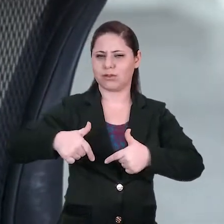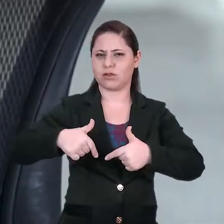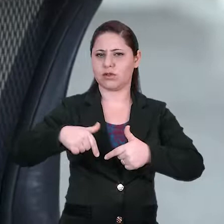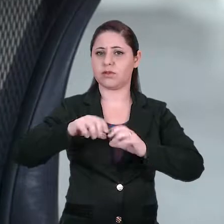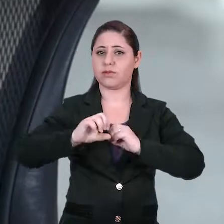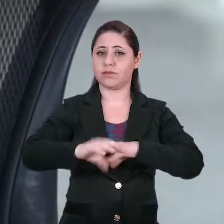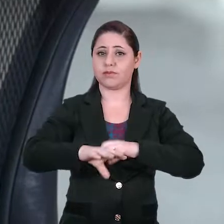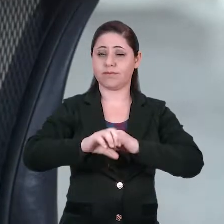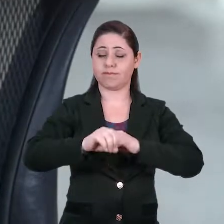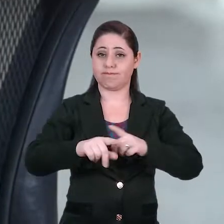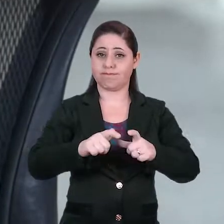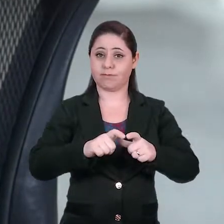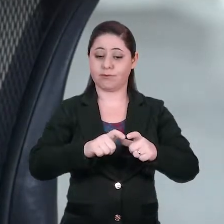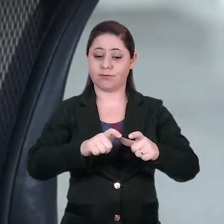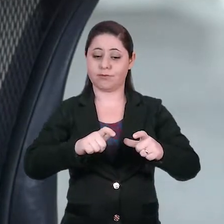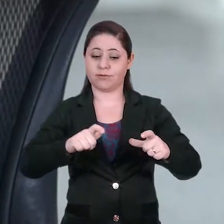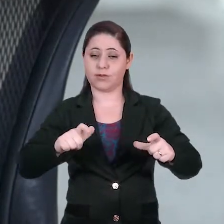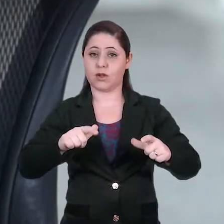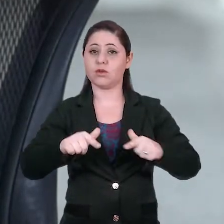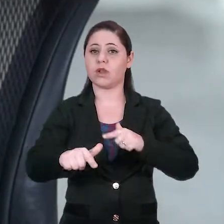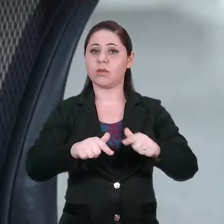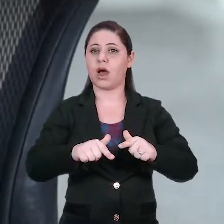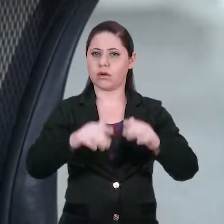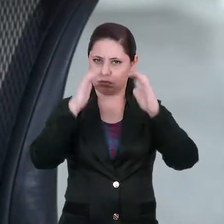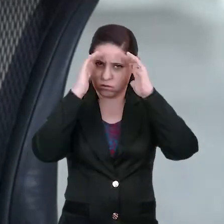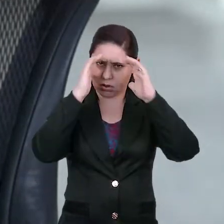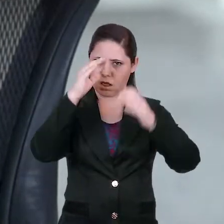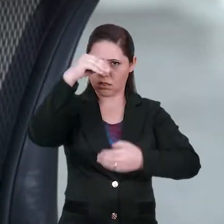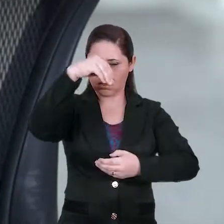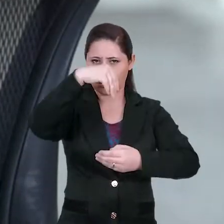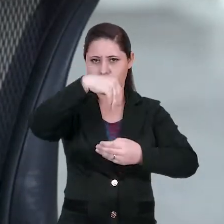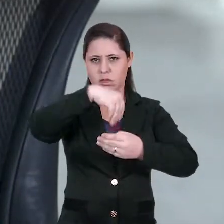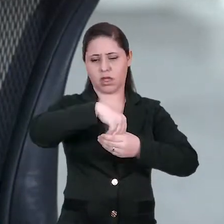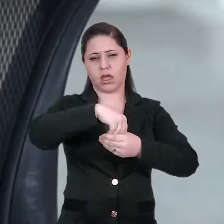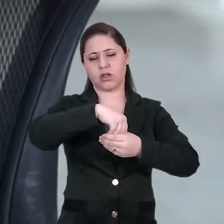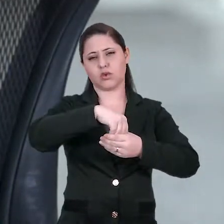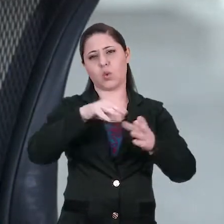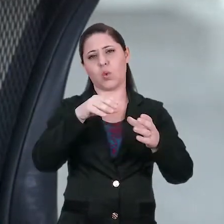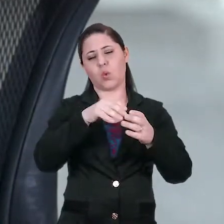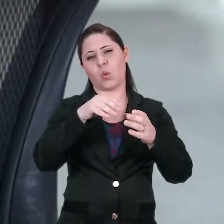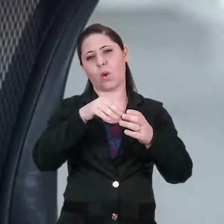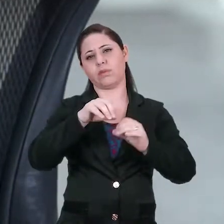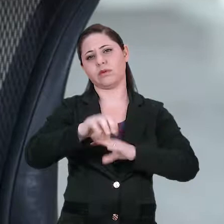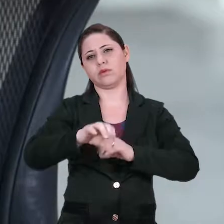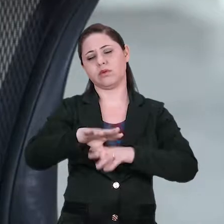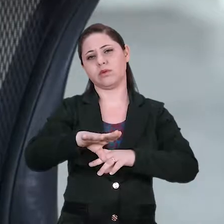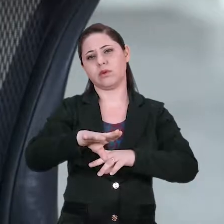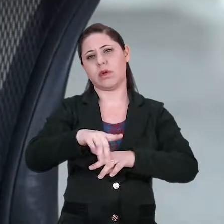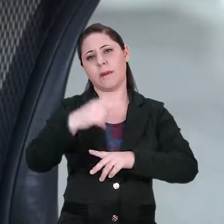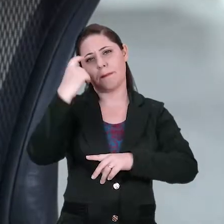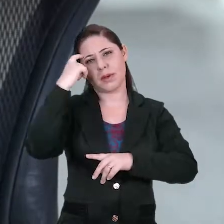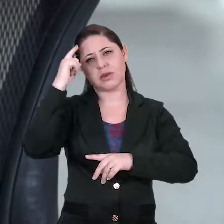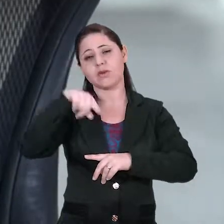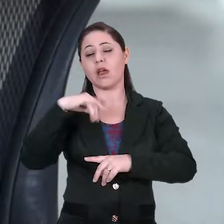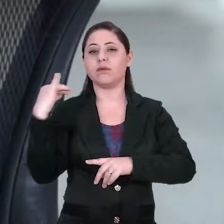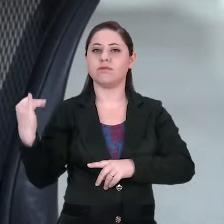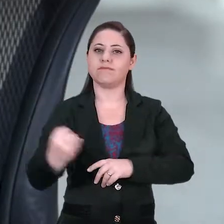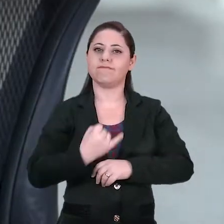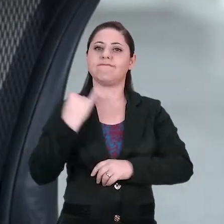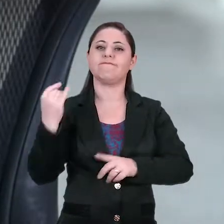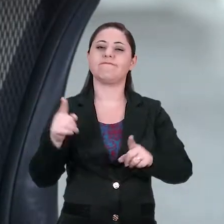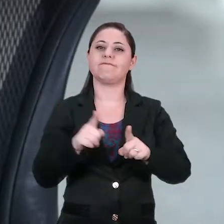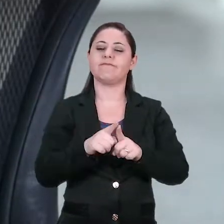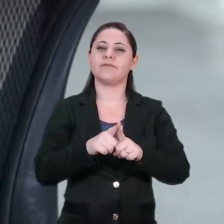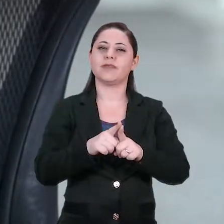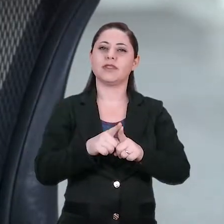grande, o meu trabalho já era reconhecido dentro da educação, e acho que esse nicho foi importante,